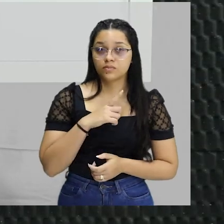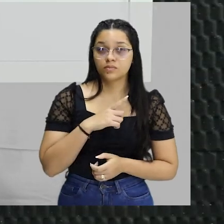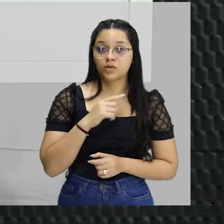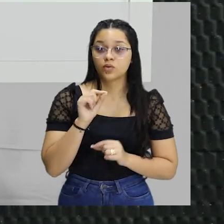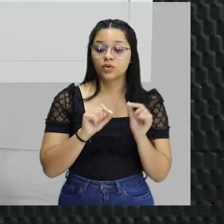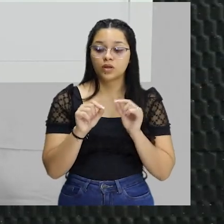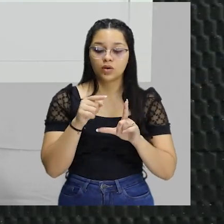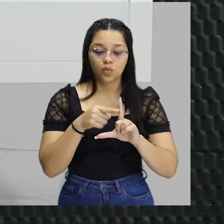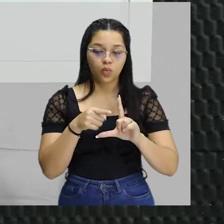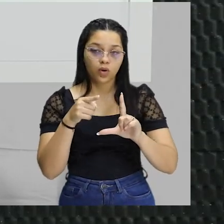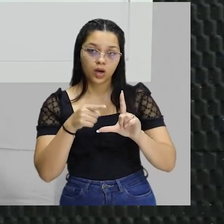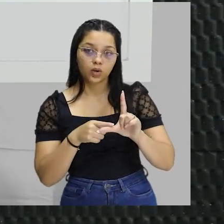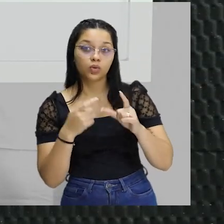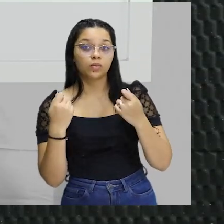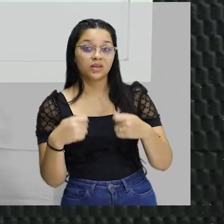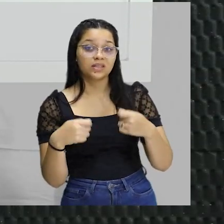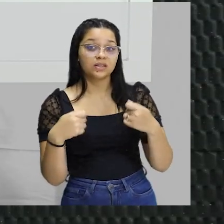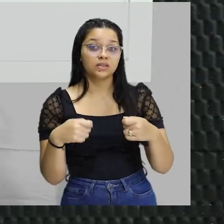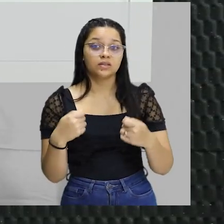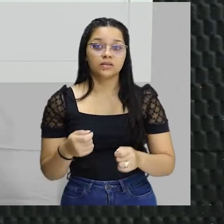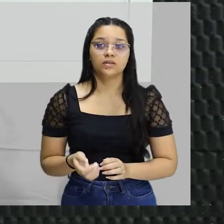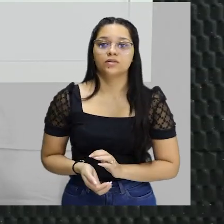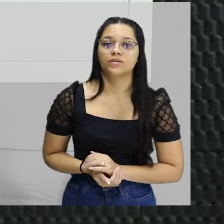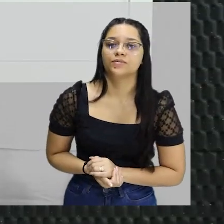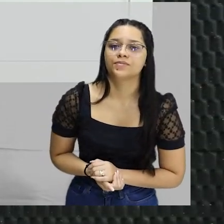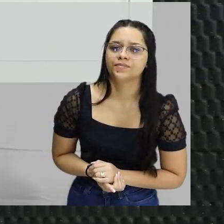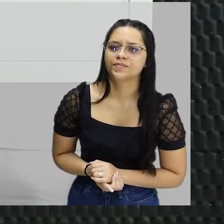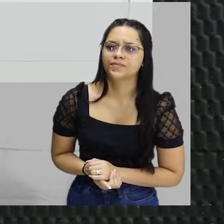né? Um determinado ângulo.